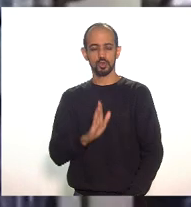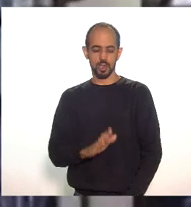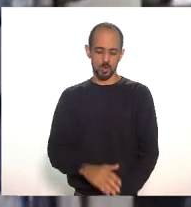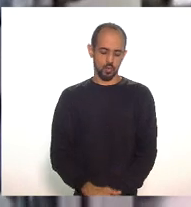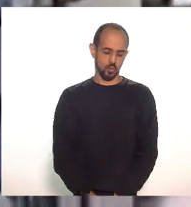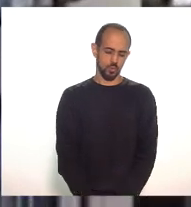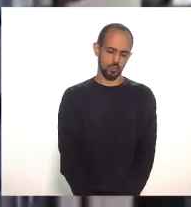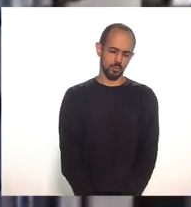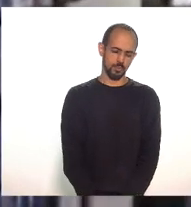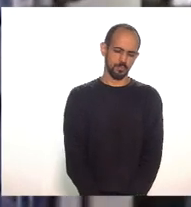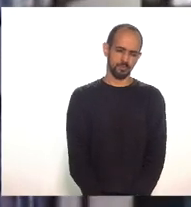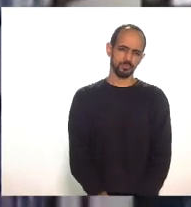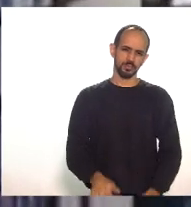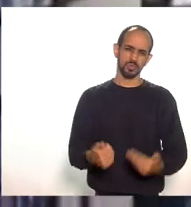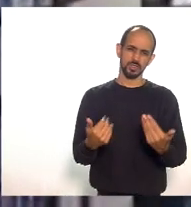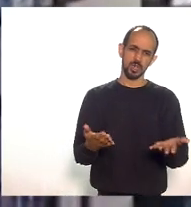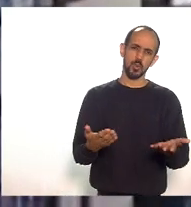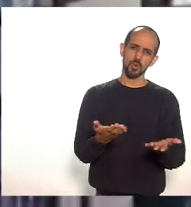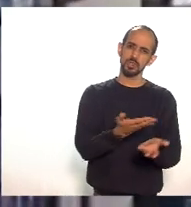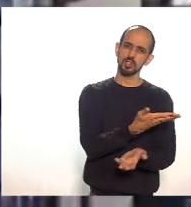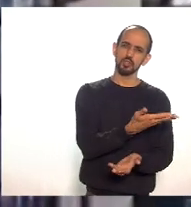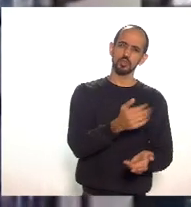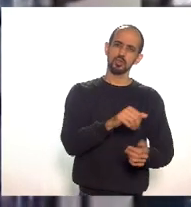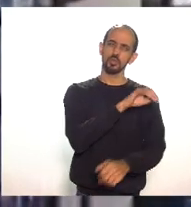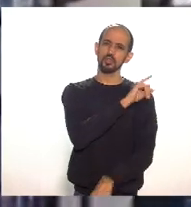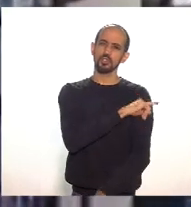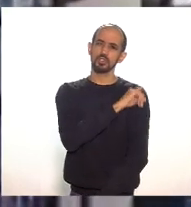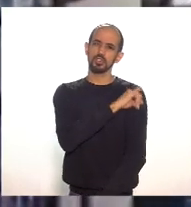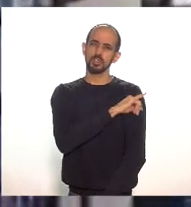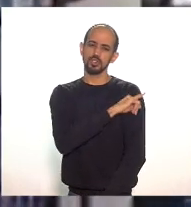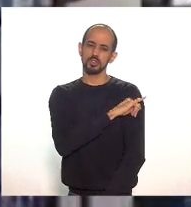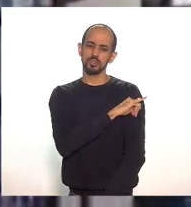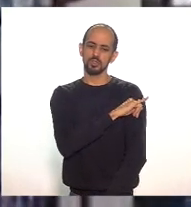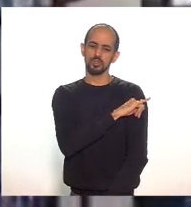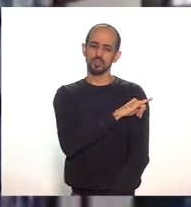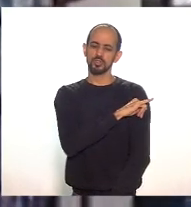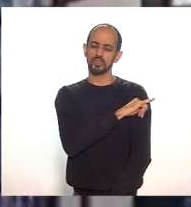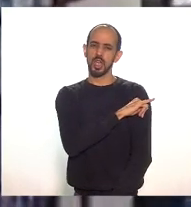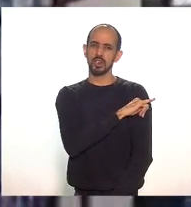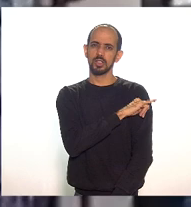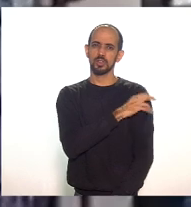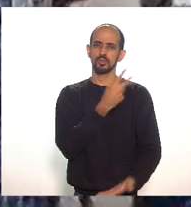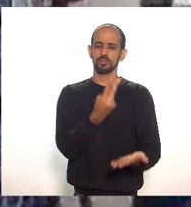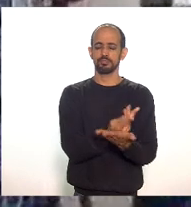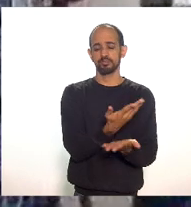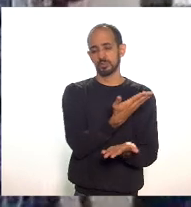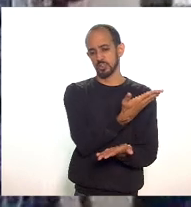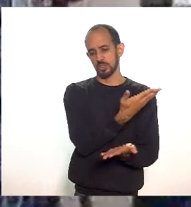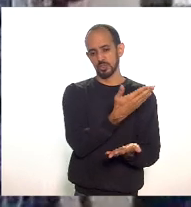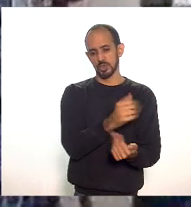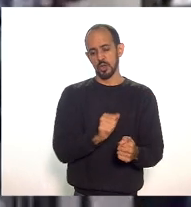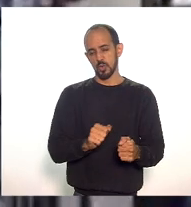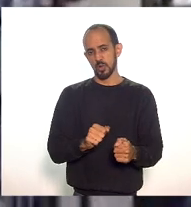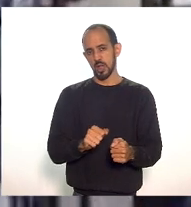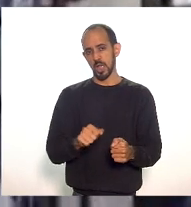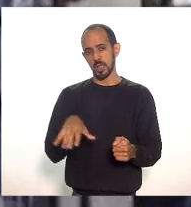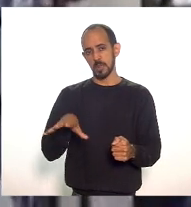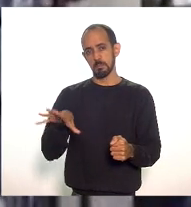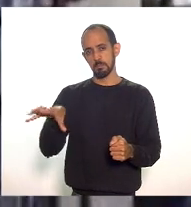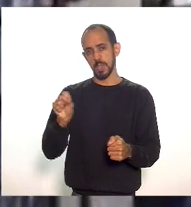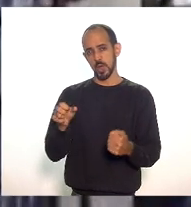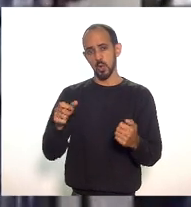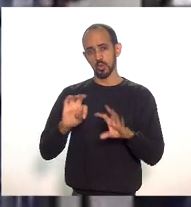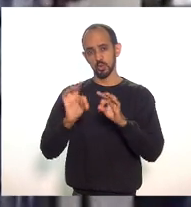então isso daí o estado do Rio de Janeiro tava exatamente pegando a galinha dos ovos de ouro